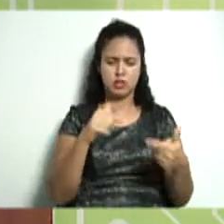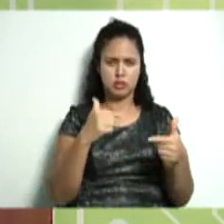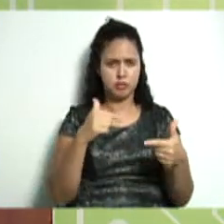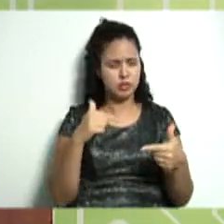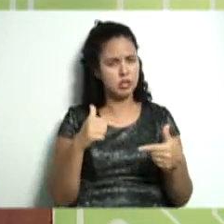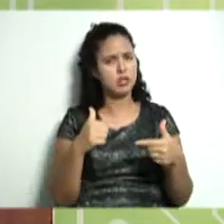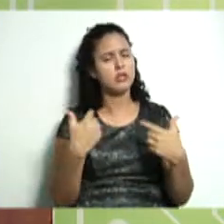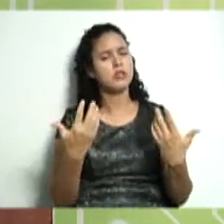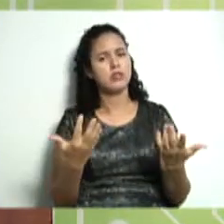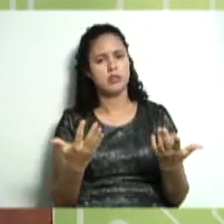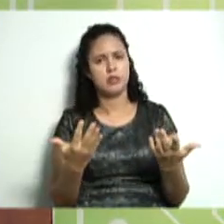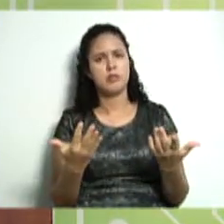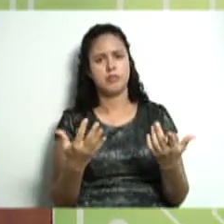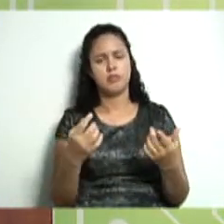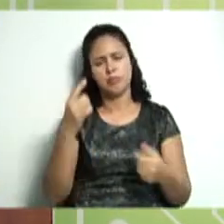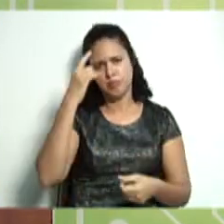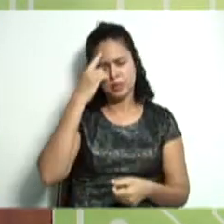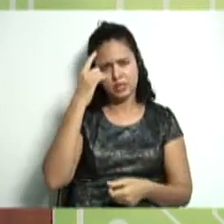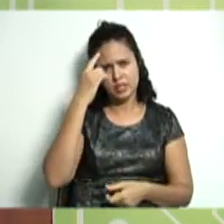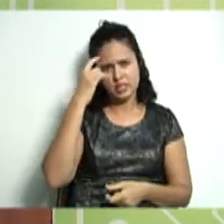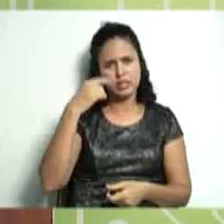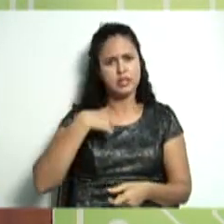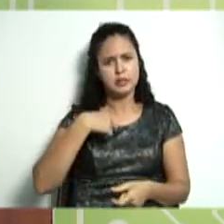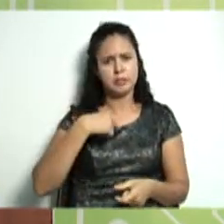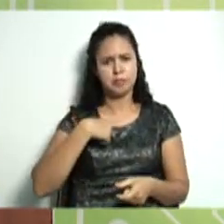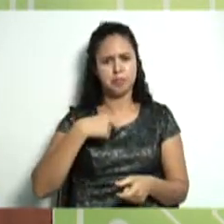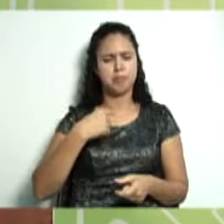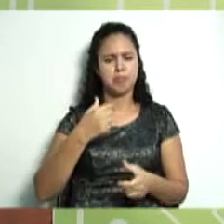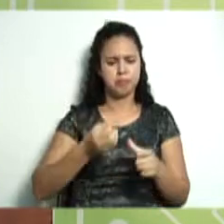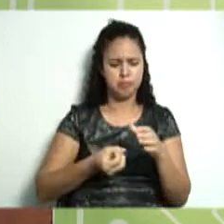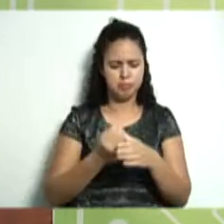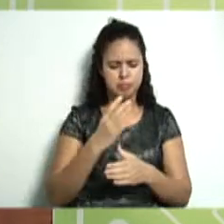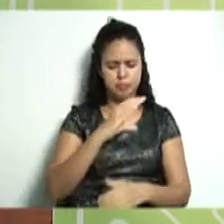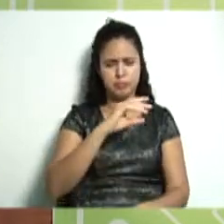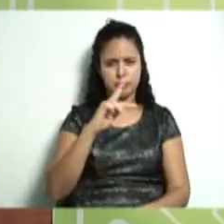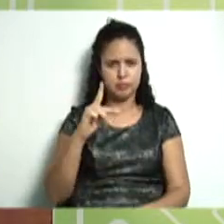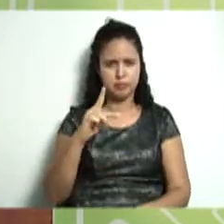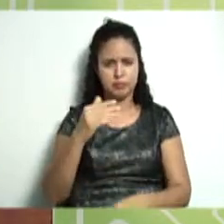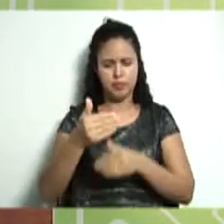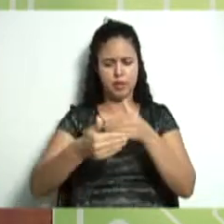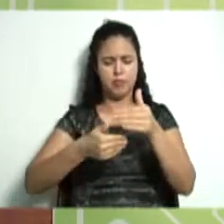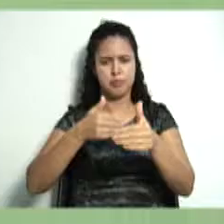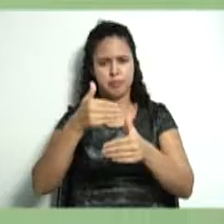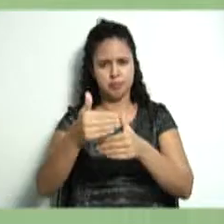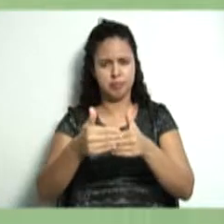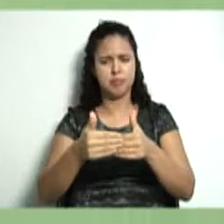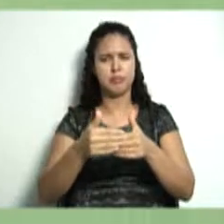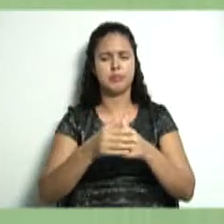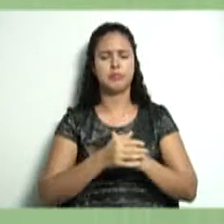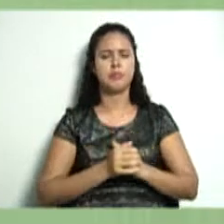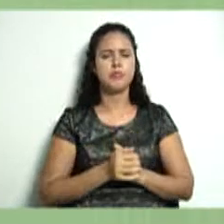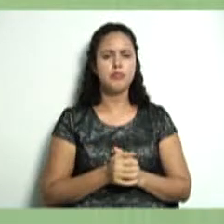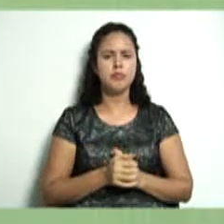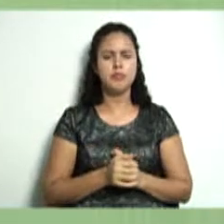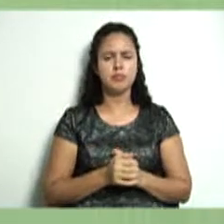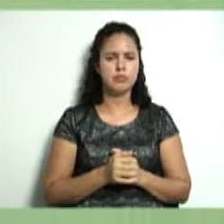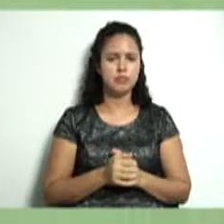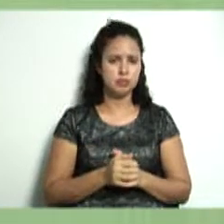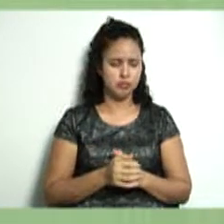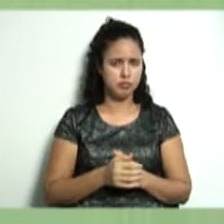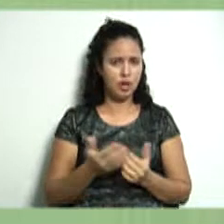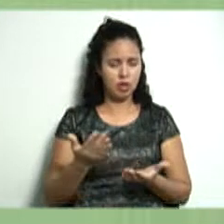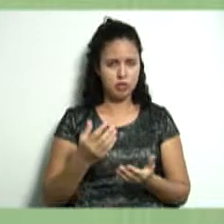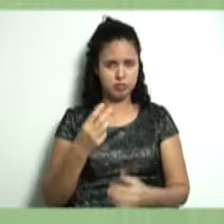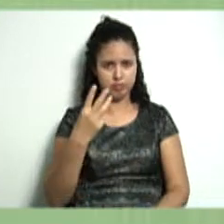quê? Desenvolvimento para o local que eu moro, ok? Vamos lá, então, na outra questão, a questão 3. A questão